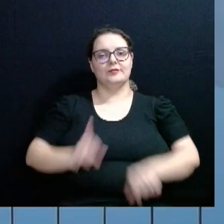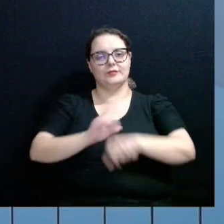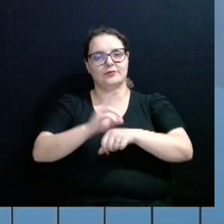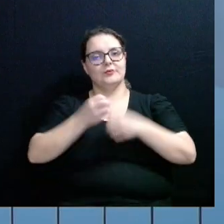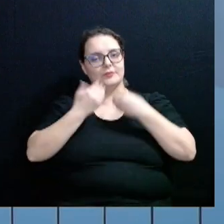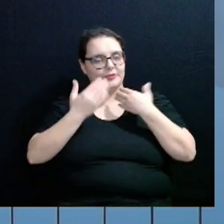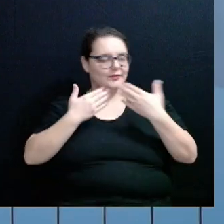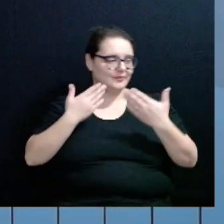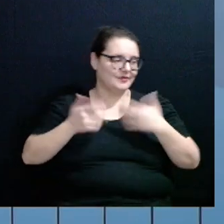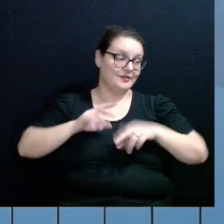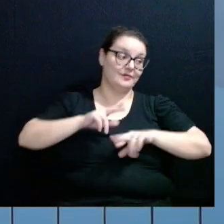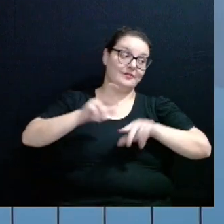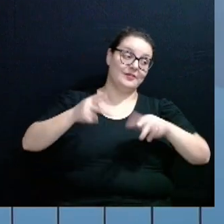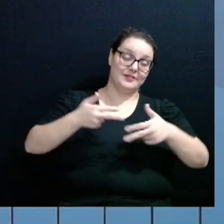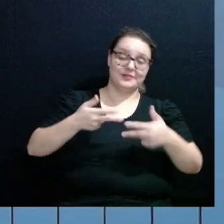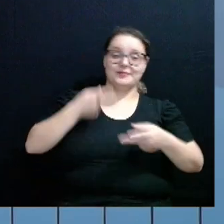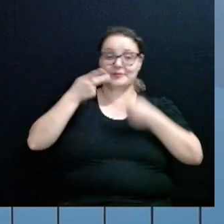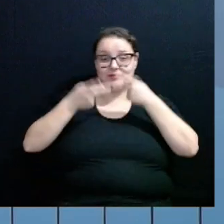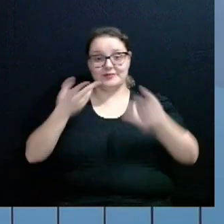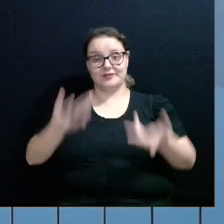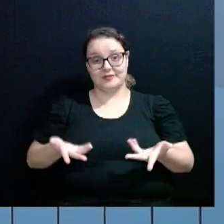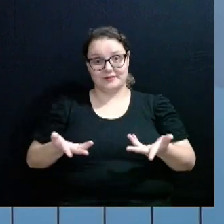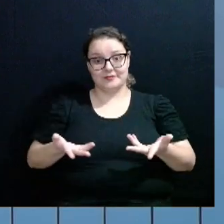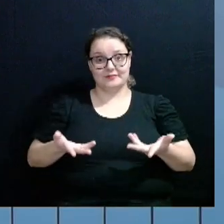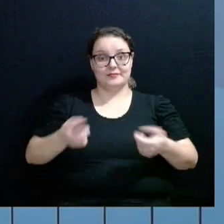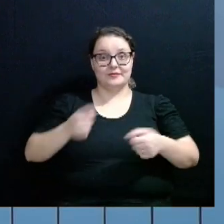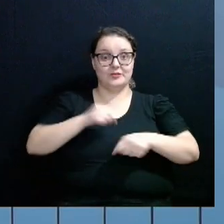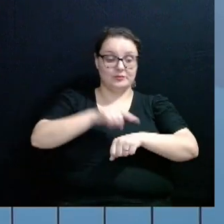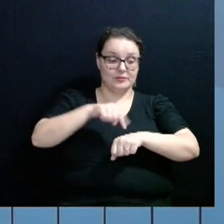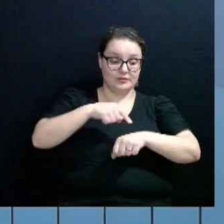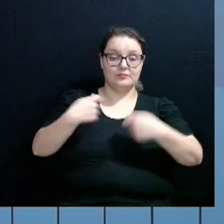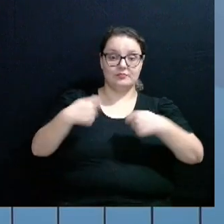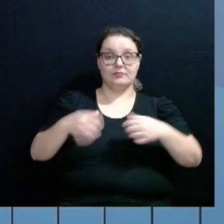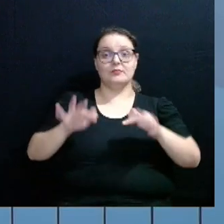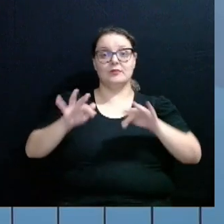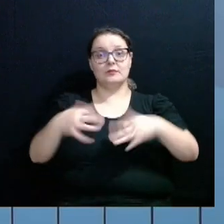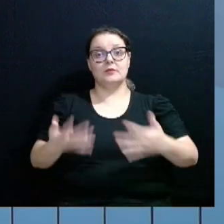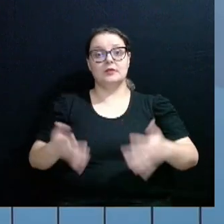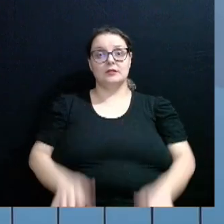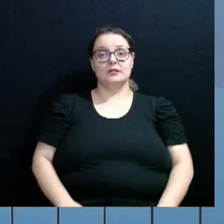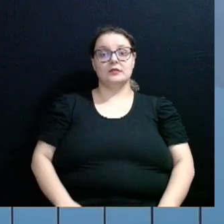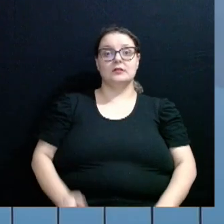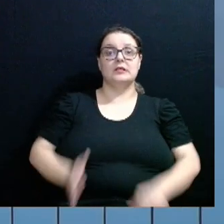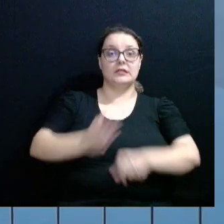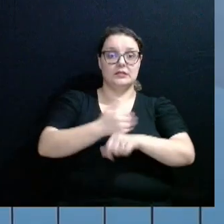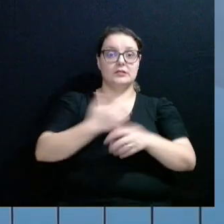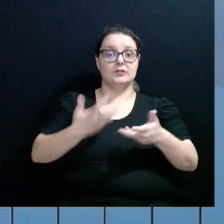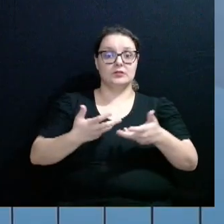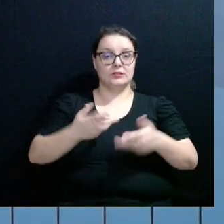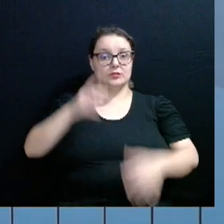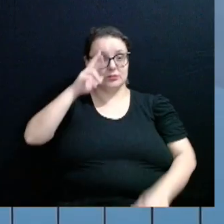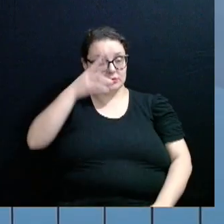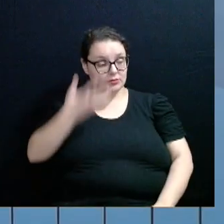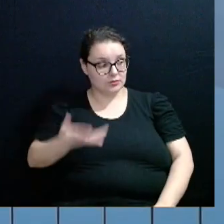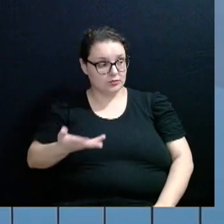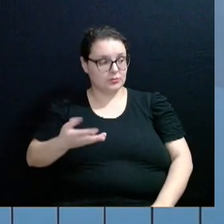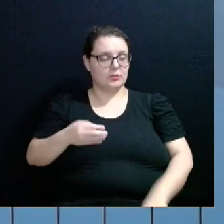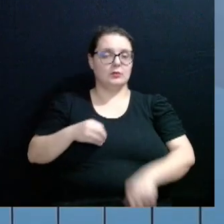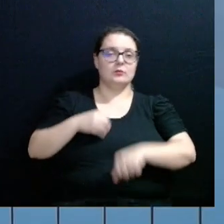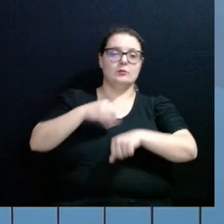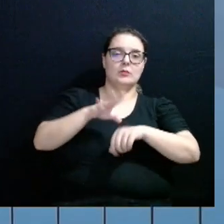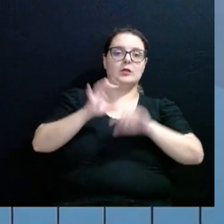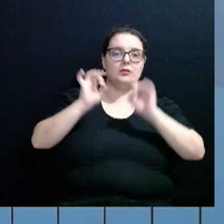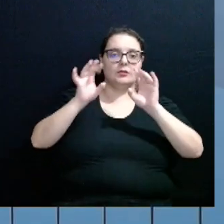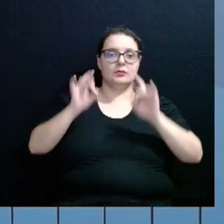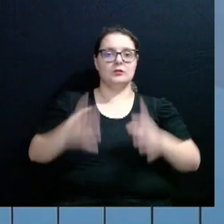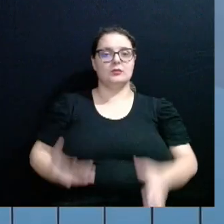que falar aqui, mas a gente excedeu o tempo, a gente precisa encerrar. Só que antes, eu gostaria que o senhor deixasse uma dica especial para as mulheres. A